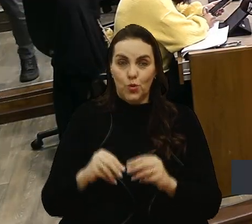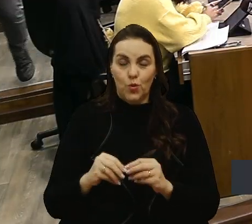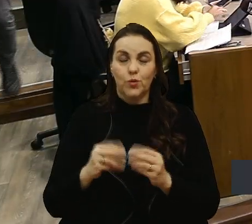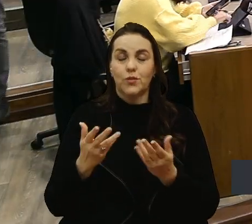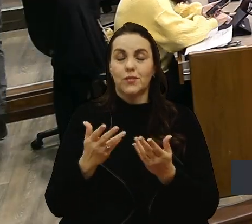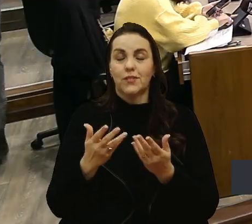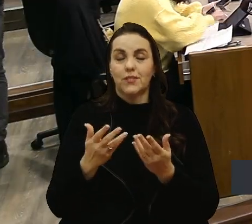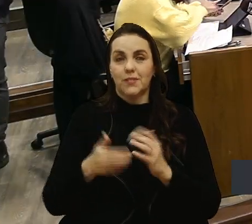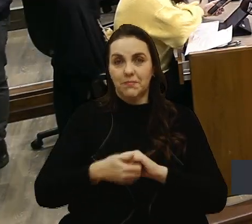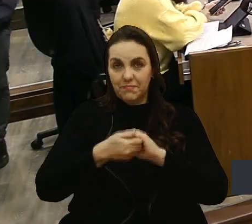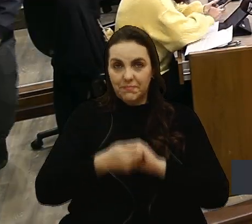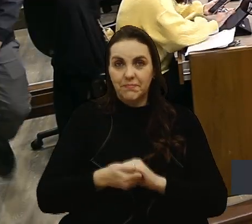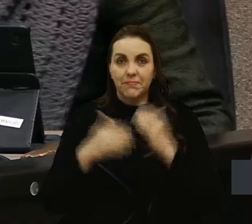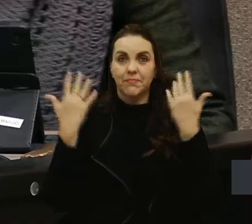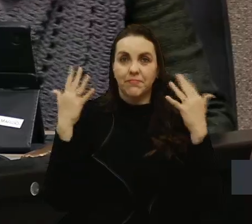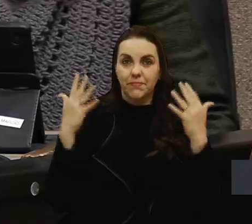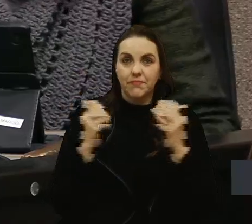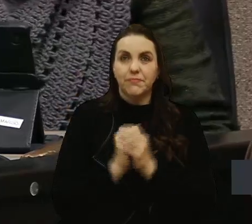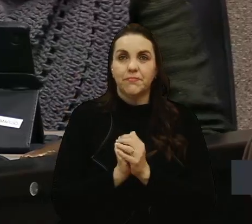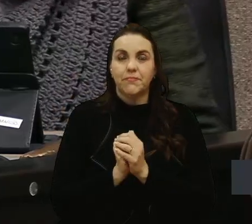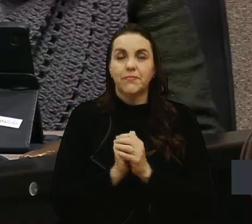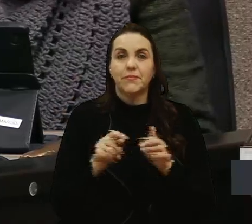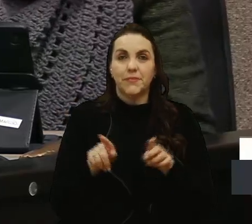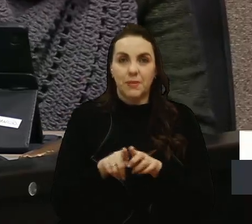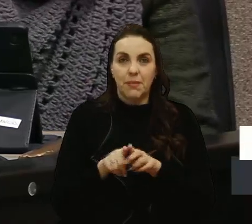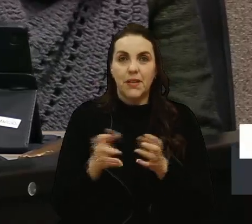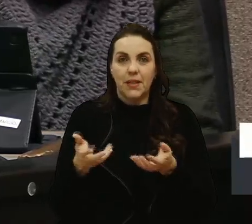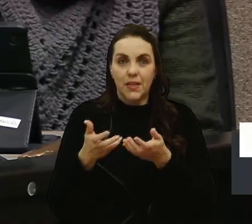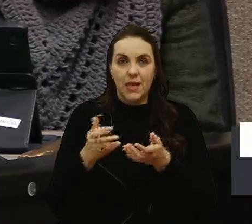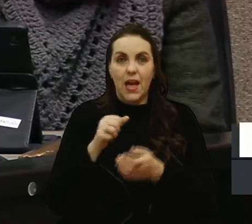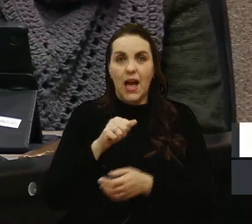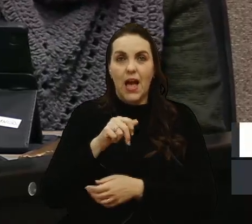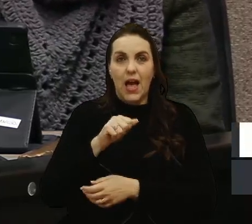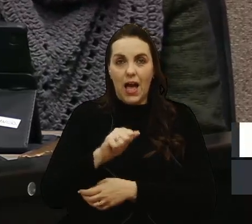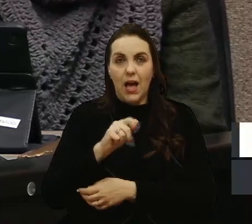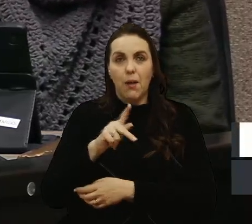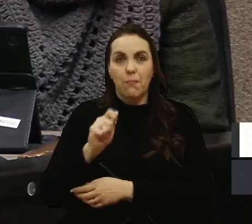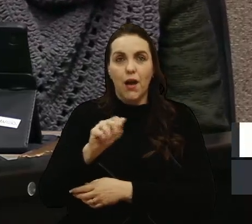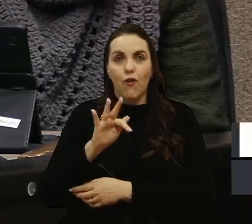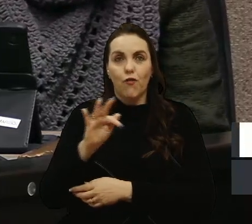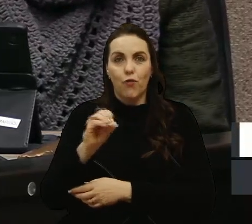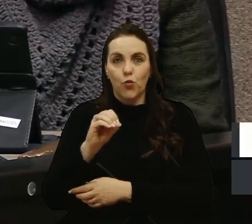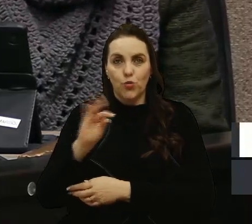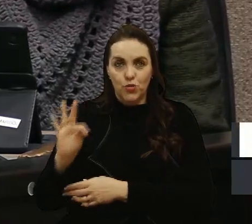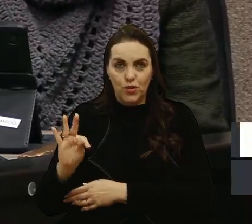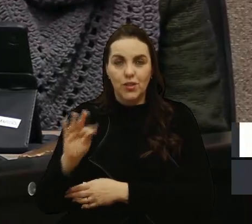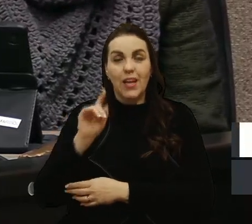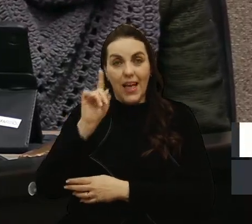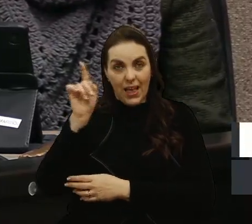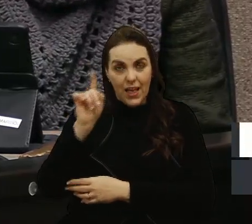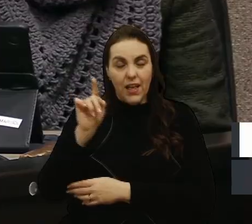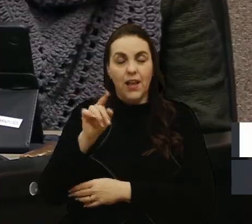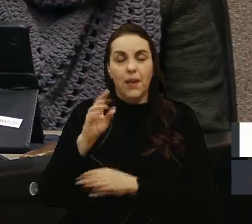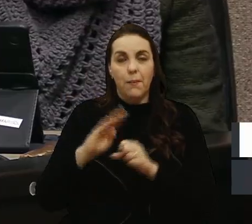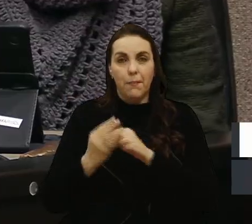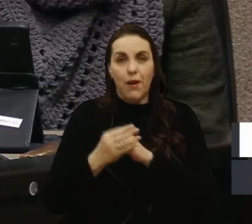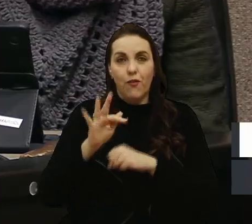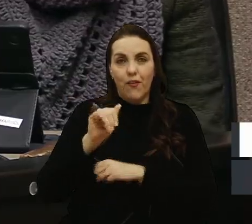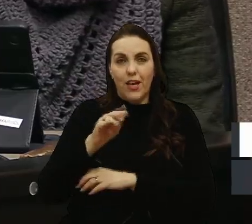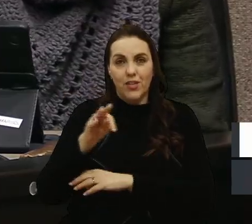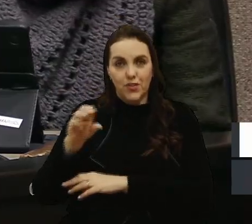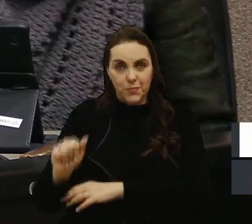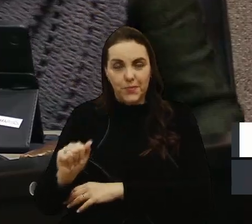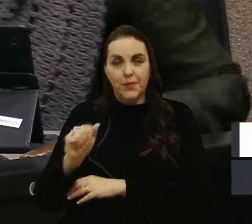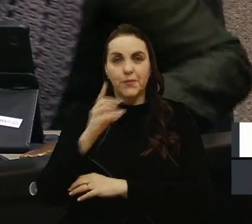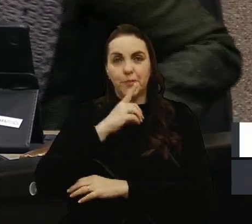voto de congratulação ao pessoal da APAFUT, que fez o futebol de rua lá no bairro Fátima no último domingo. Uma